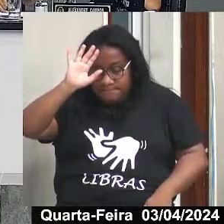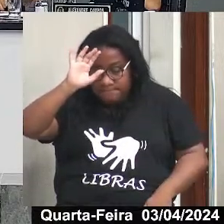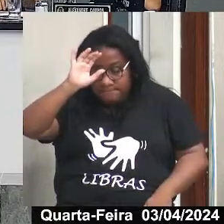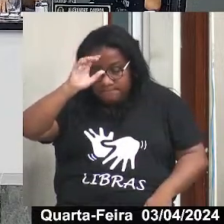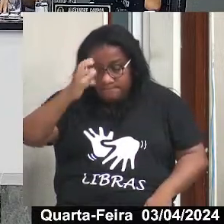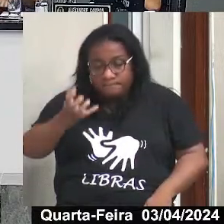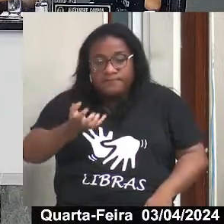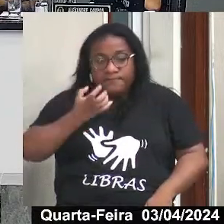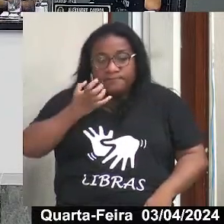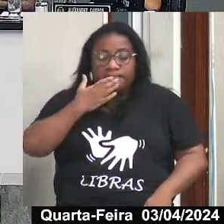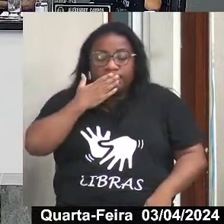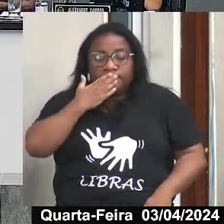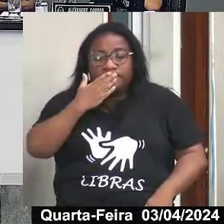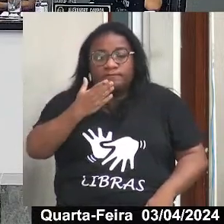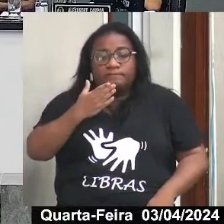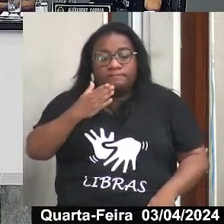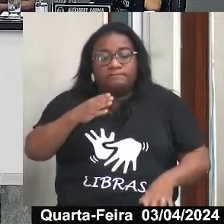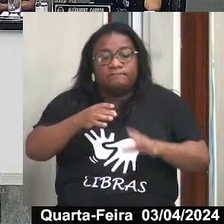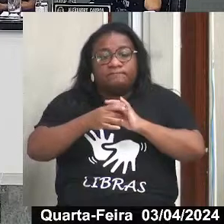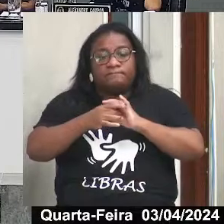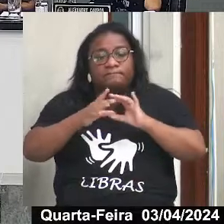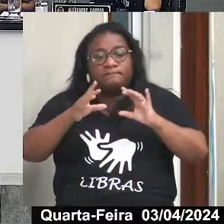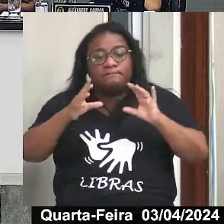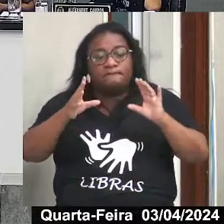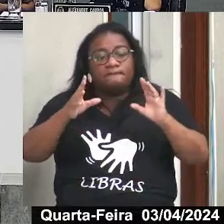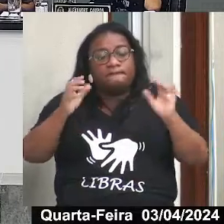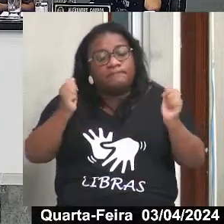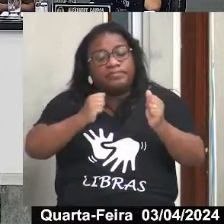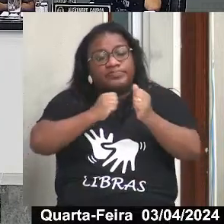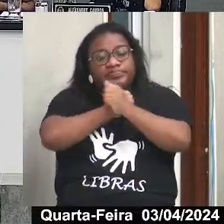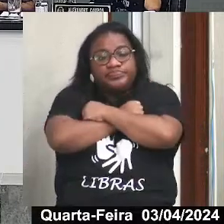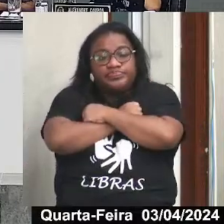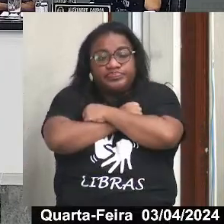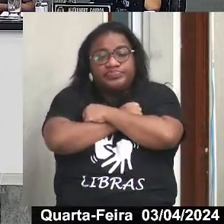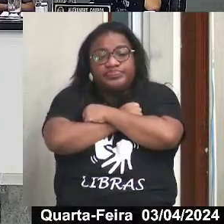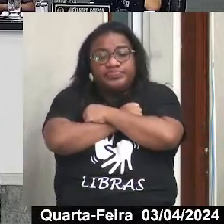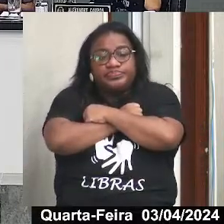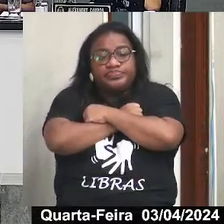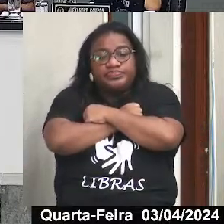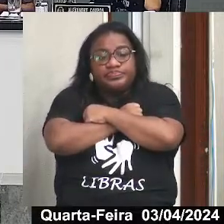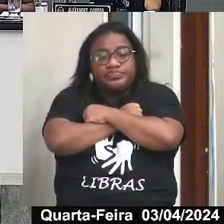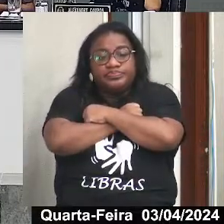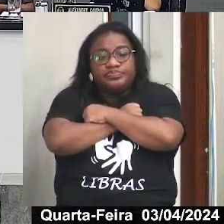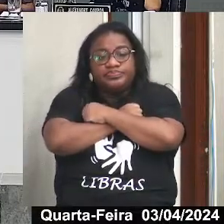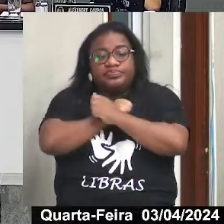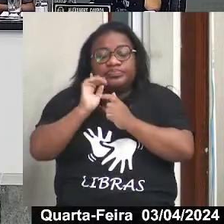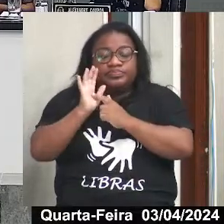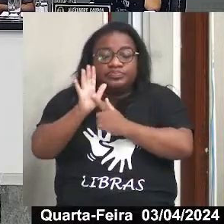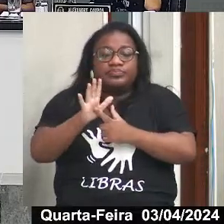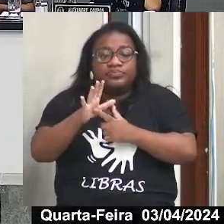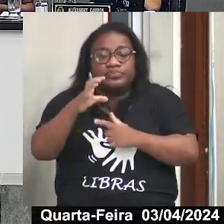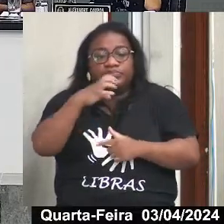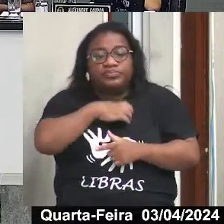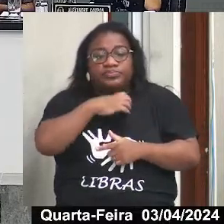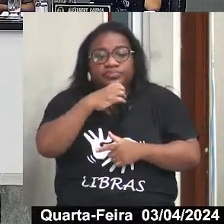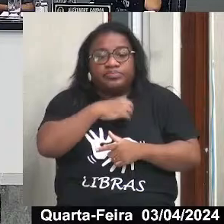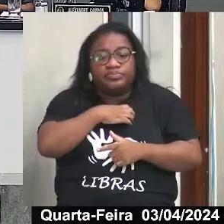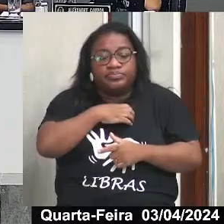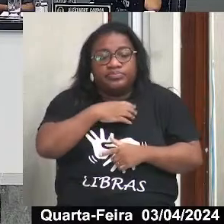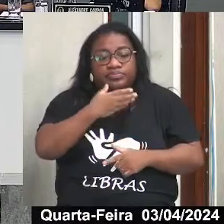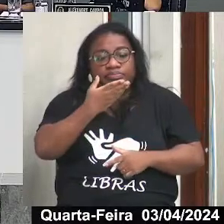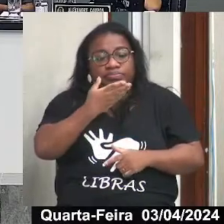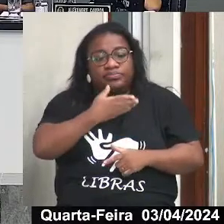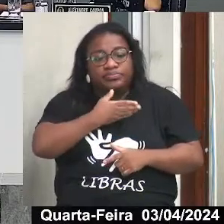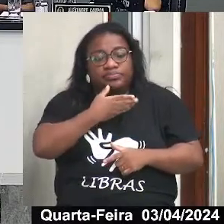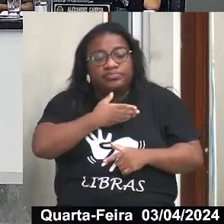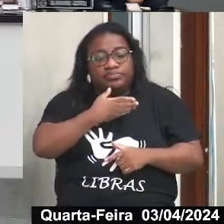Dedé. Eu quero aqui deixar um abraço e expressar aqui os meus sentimentos